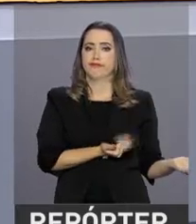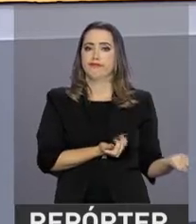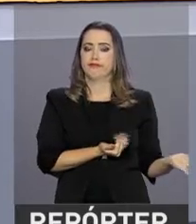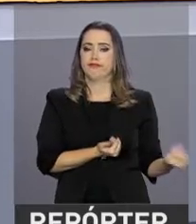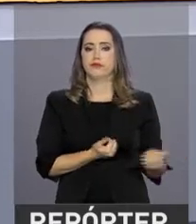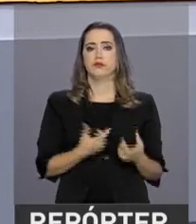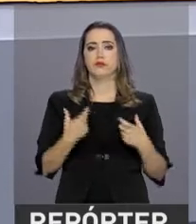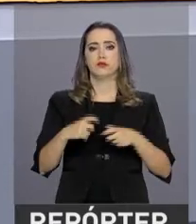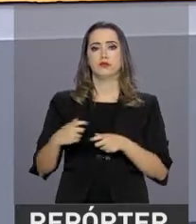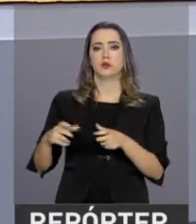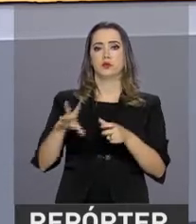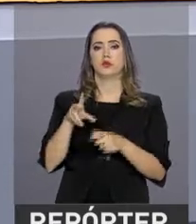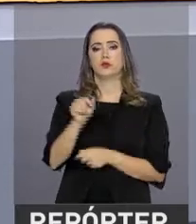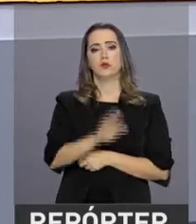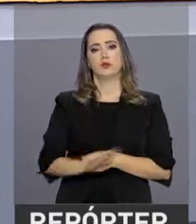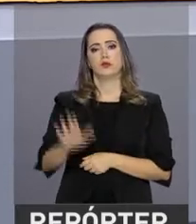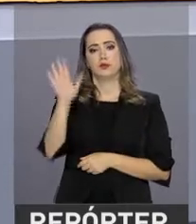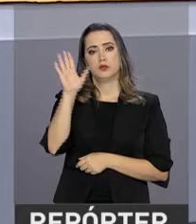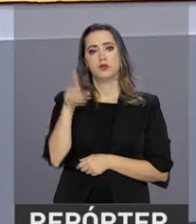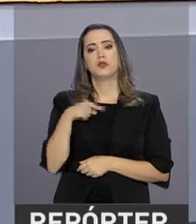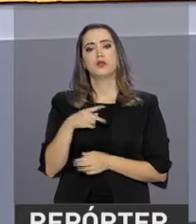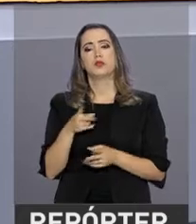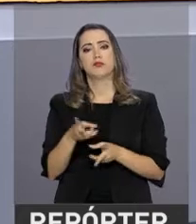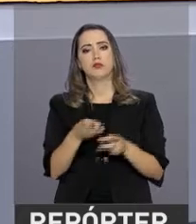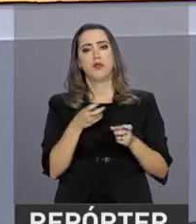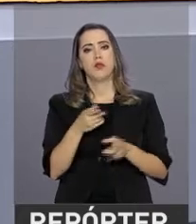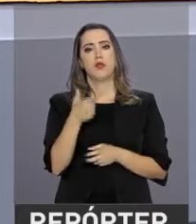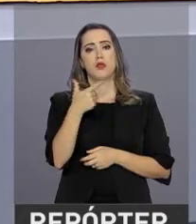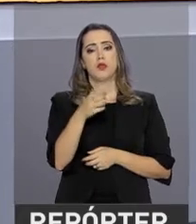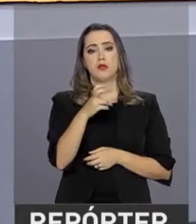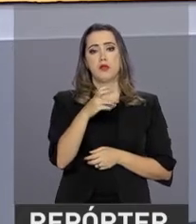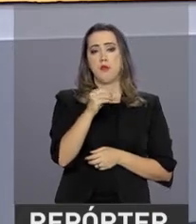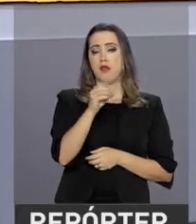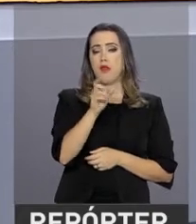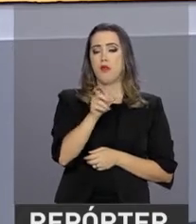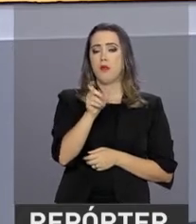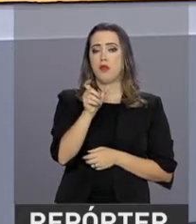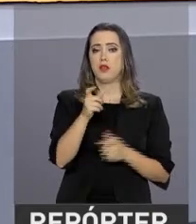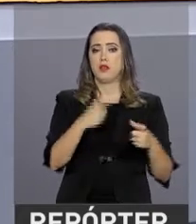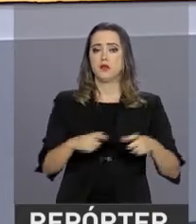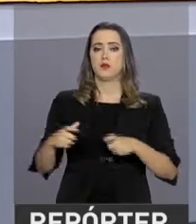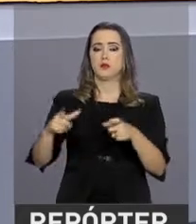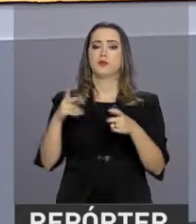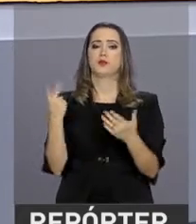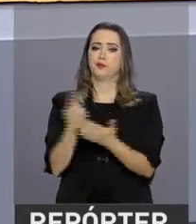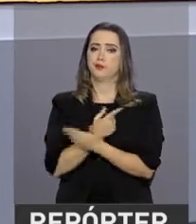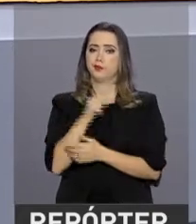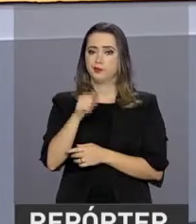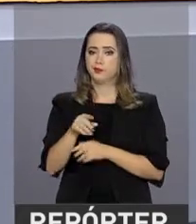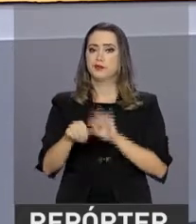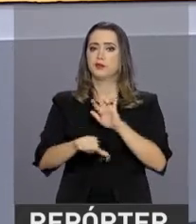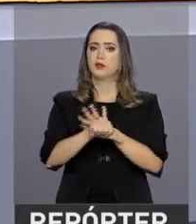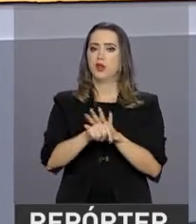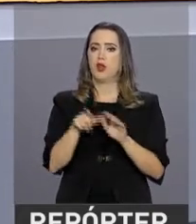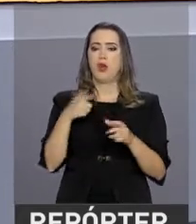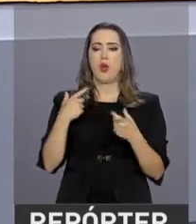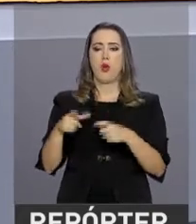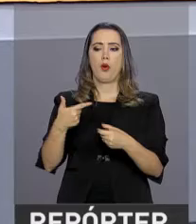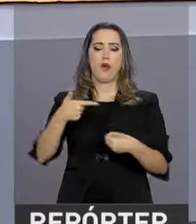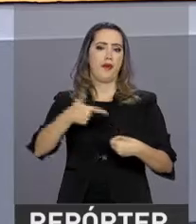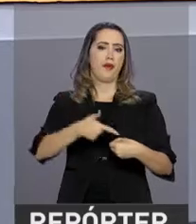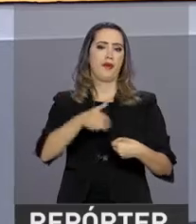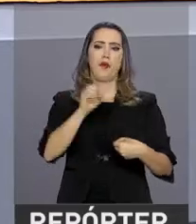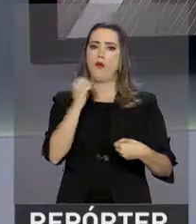rodovias federais. Foram identificados quase 2.500 locais onde ocorre esse tipo de crime, como postos de combustíveis